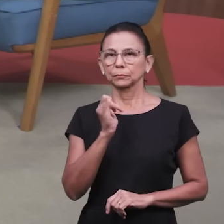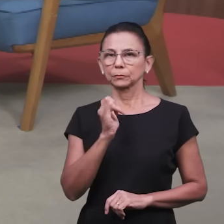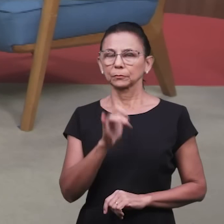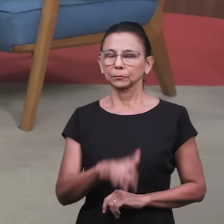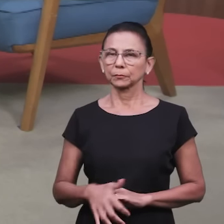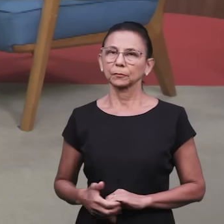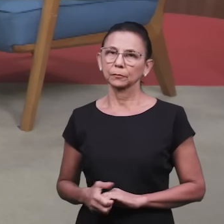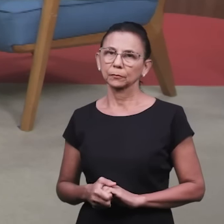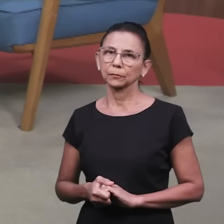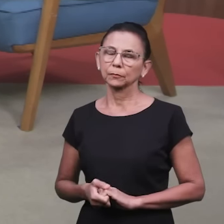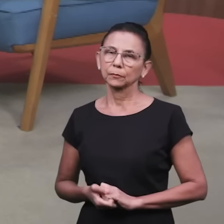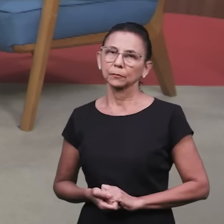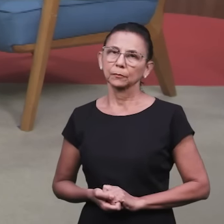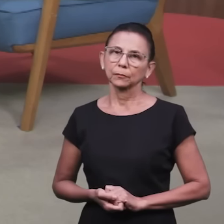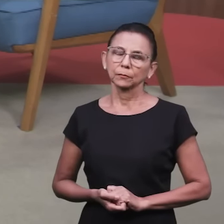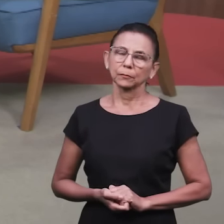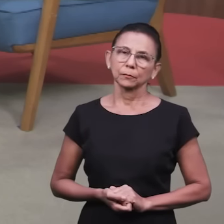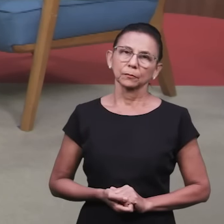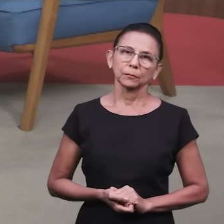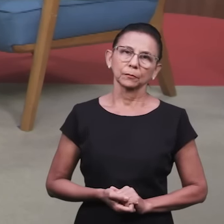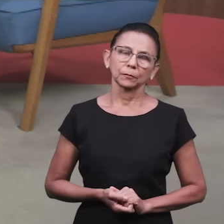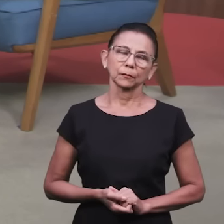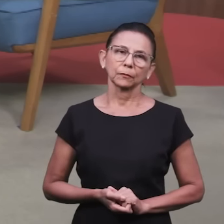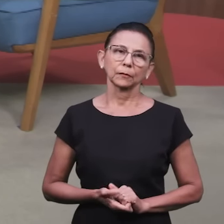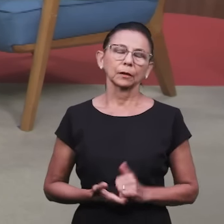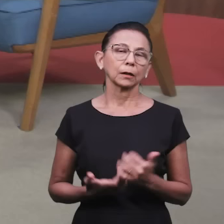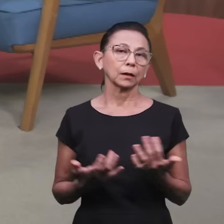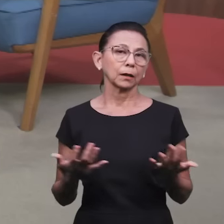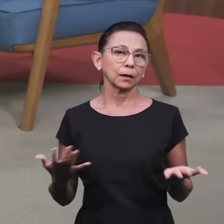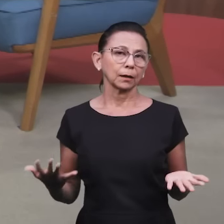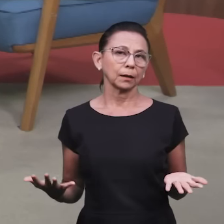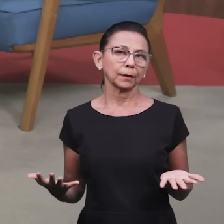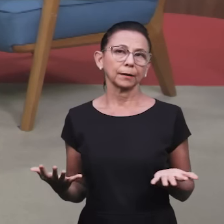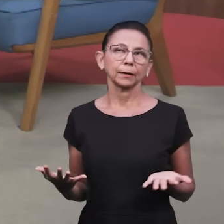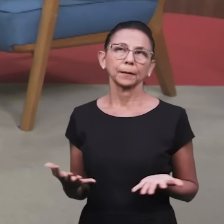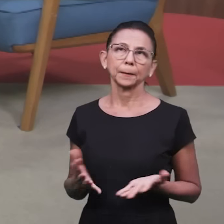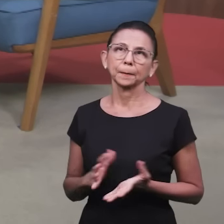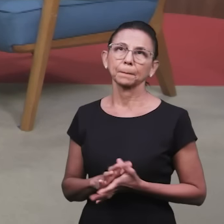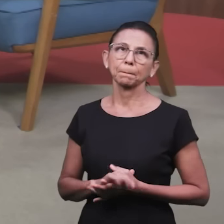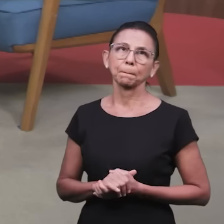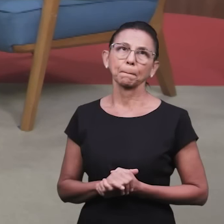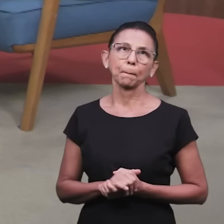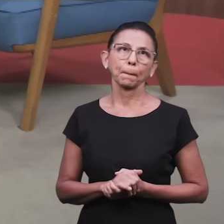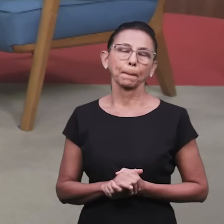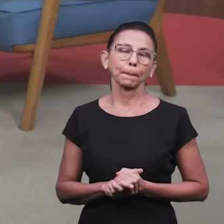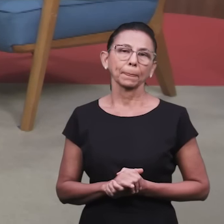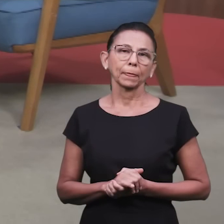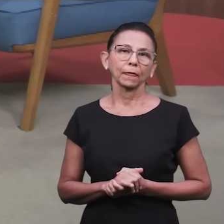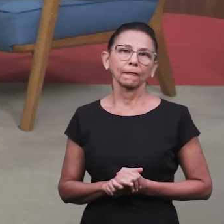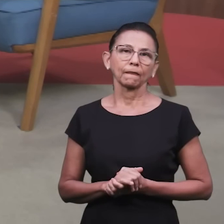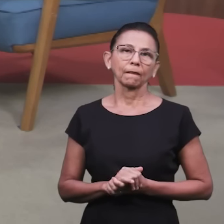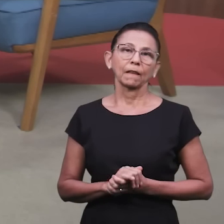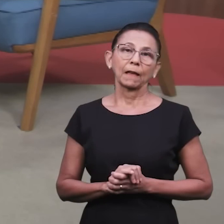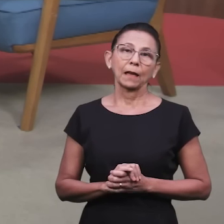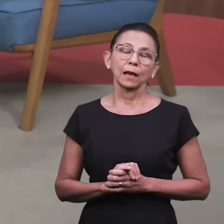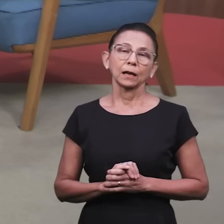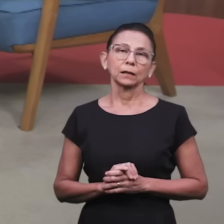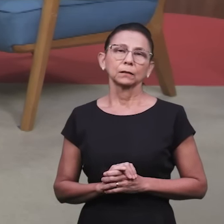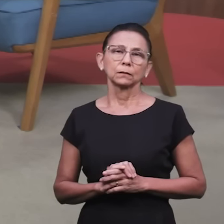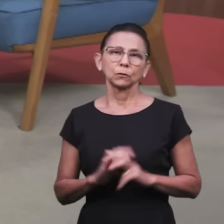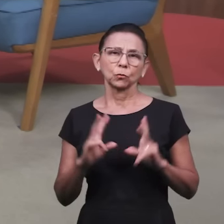ressaltar que essa abordagem que tem sido feita, ela é uma abordagem